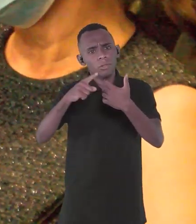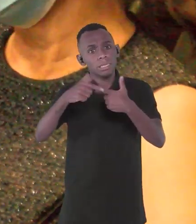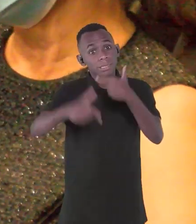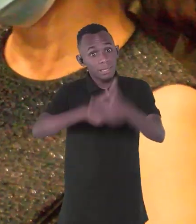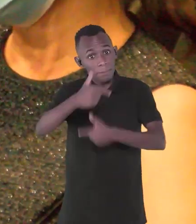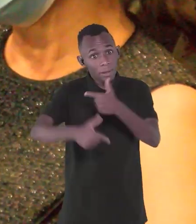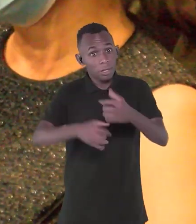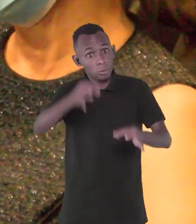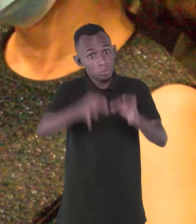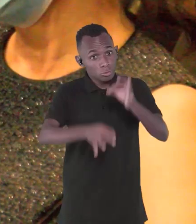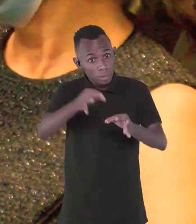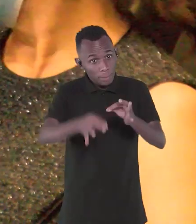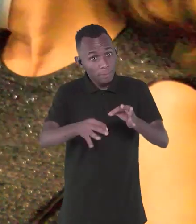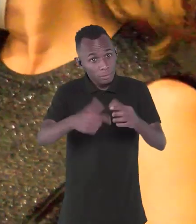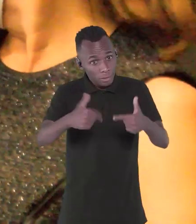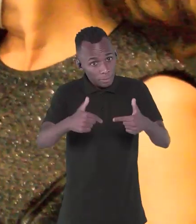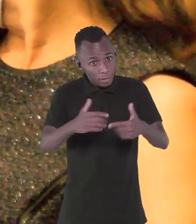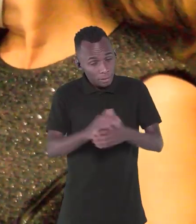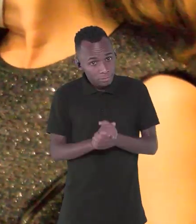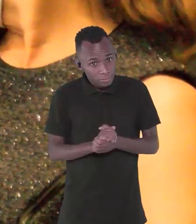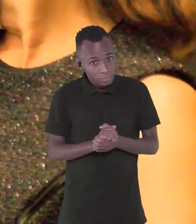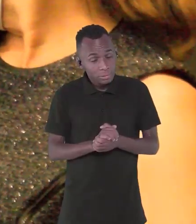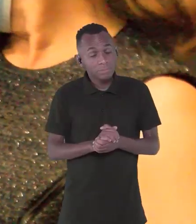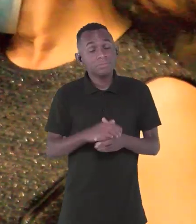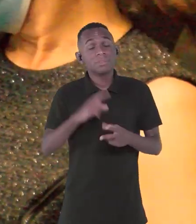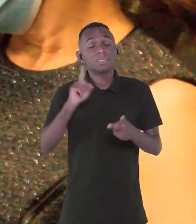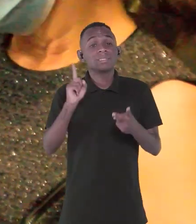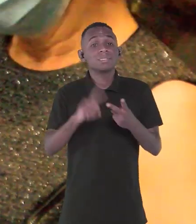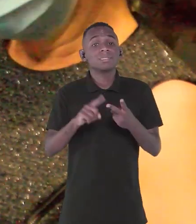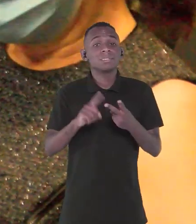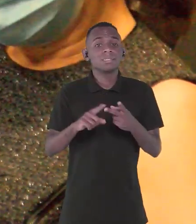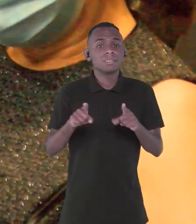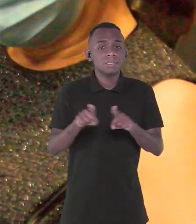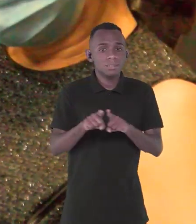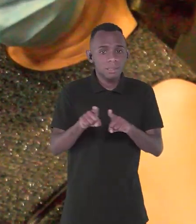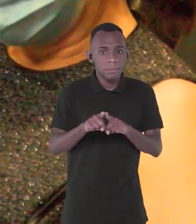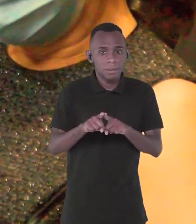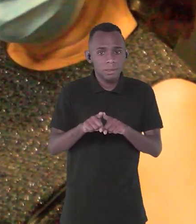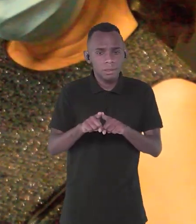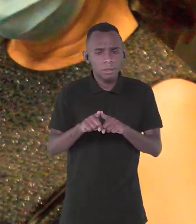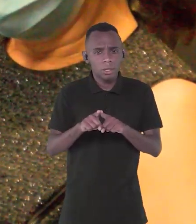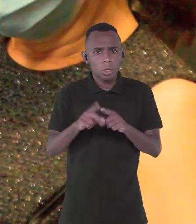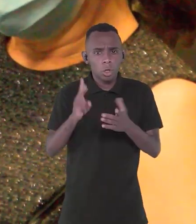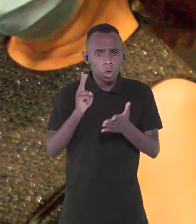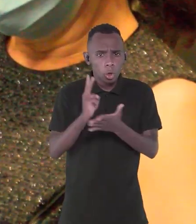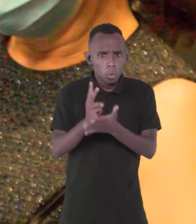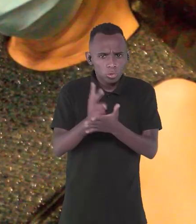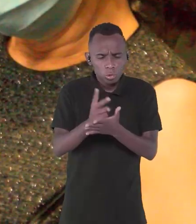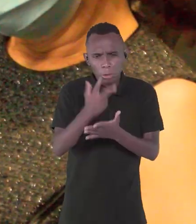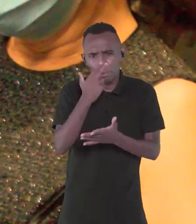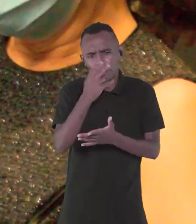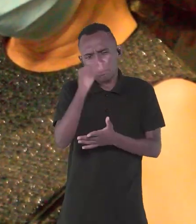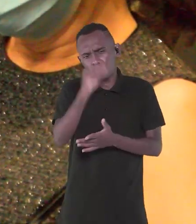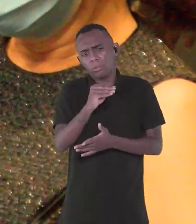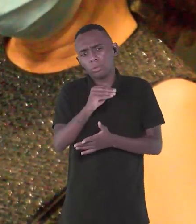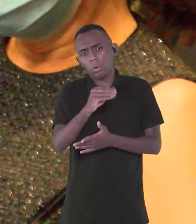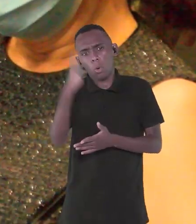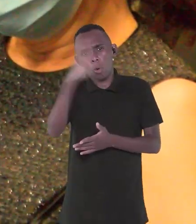Um espectador faz perguntas a Jamil Chad. Ela manteria a teoria da banalidade do